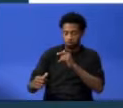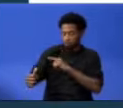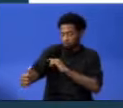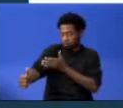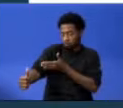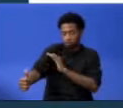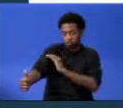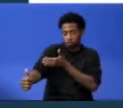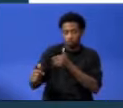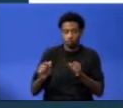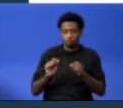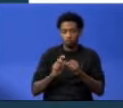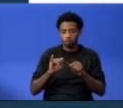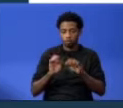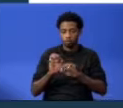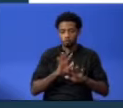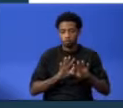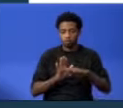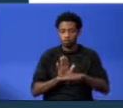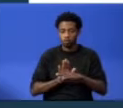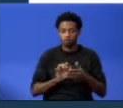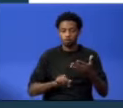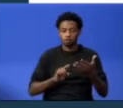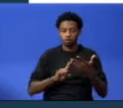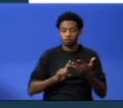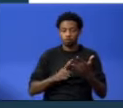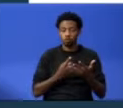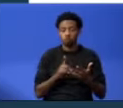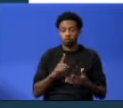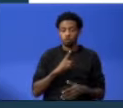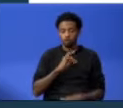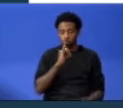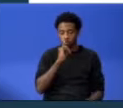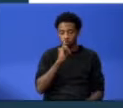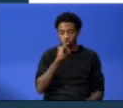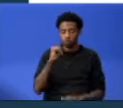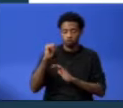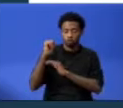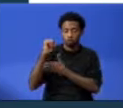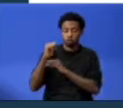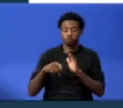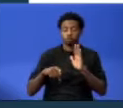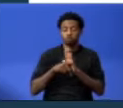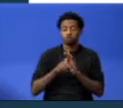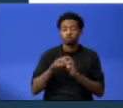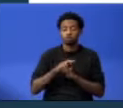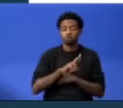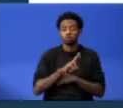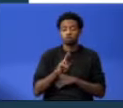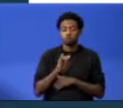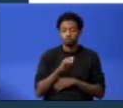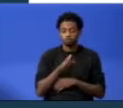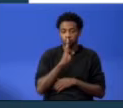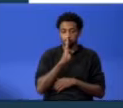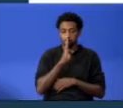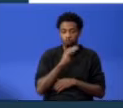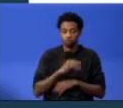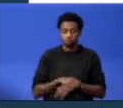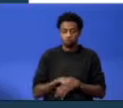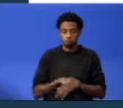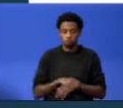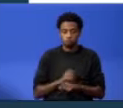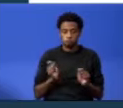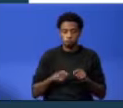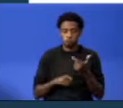último, a gente tem o músculo que é estabilizador. Então, o que significa isso? Ele estabiliza determinado segmento para que